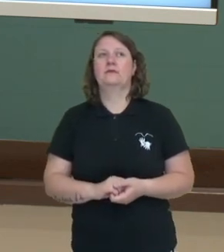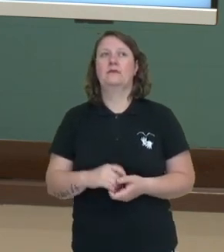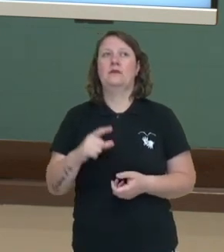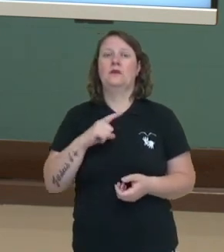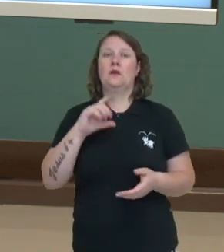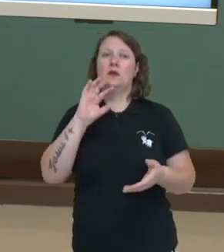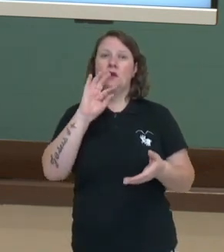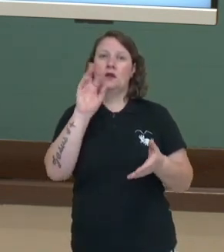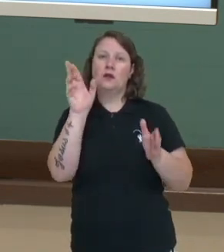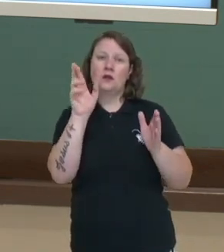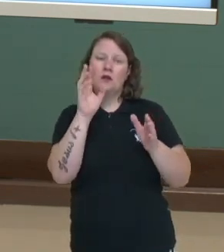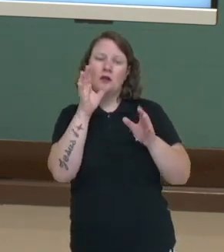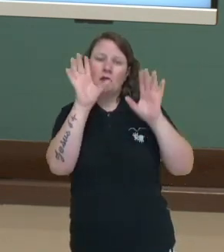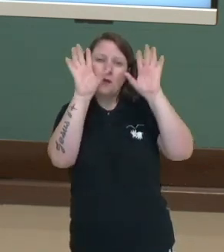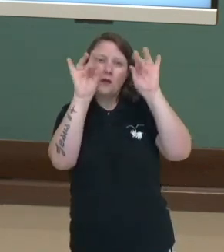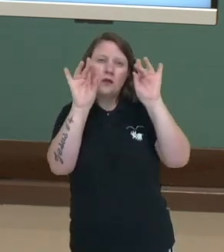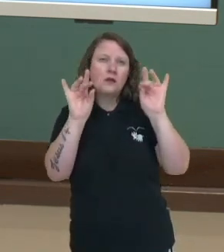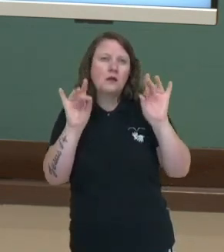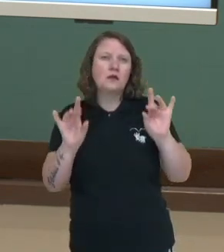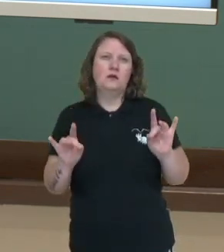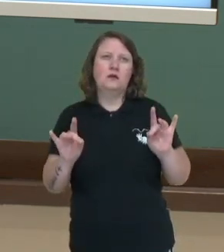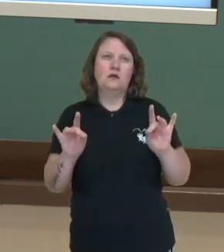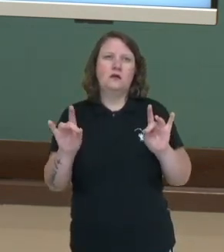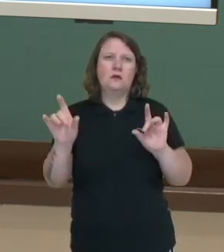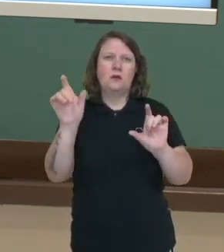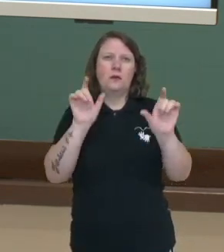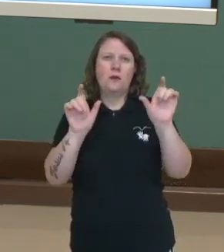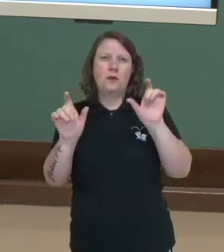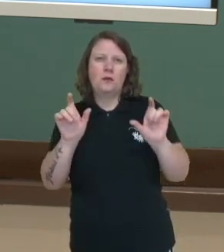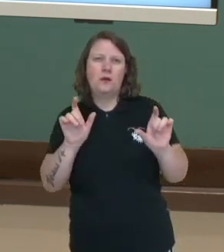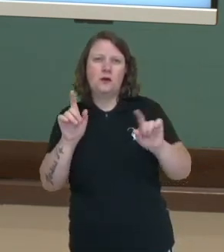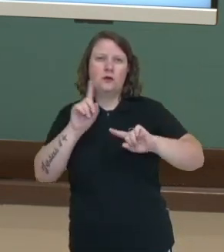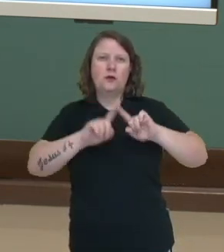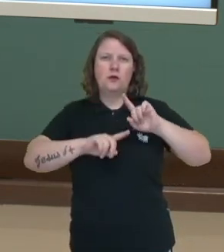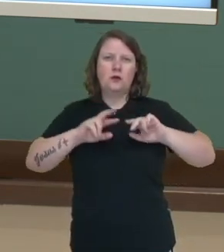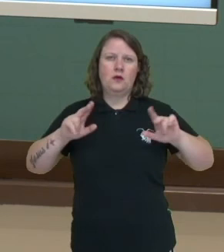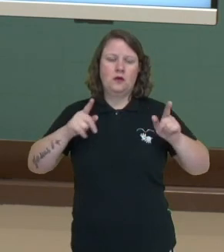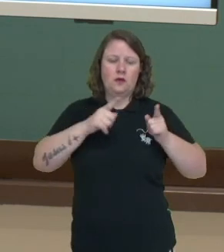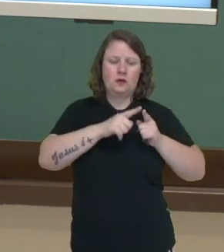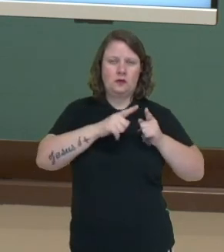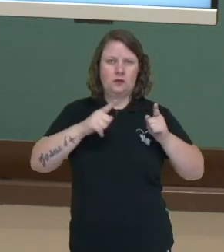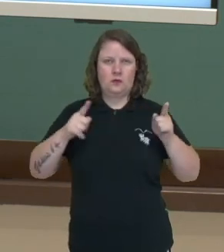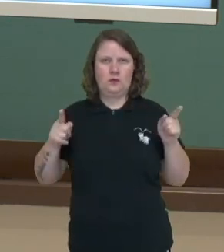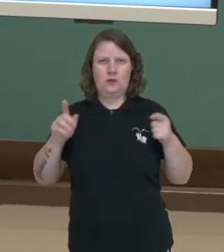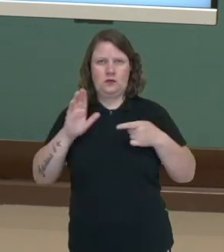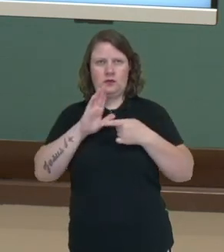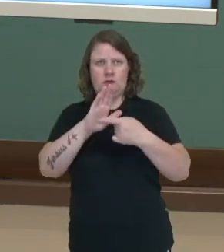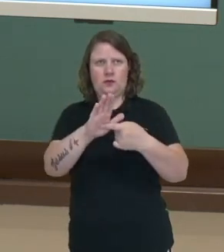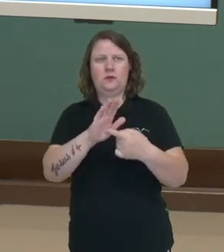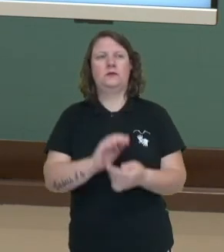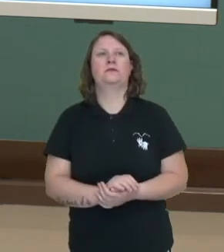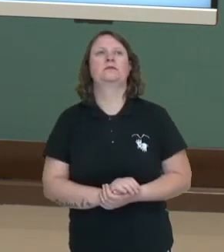correção aqui mais detalhada, com os elementos do nosso período já destacados.